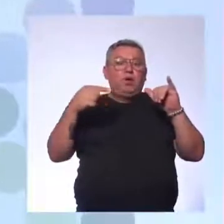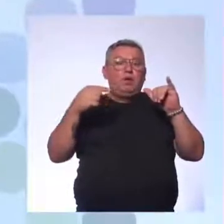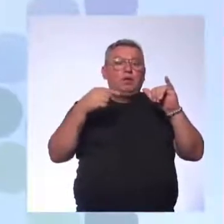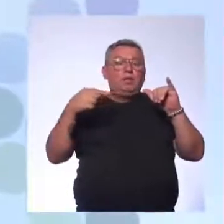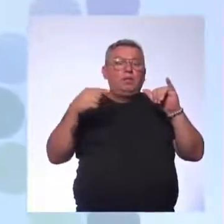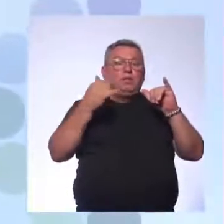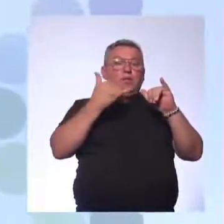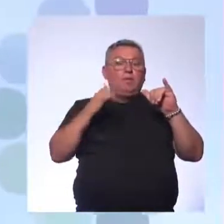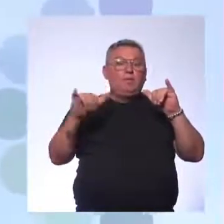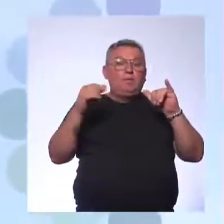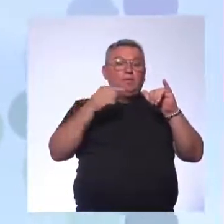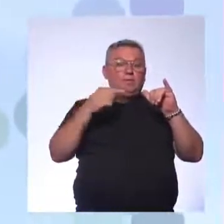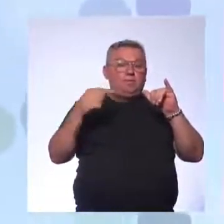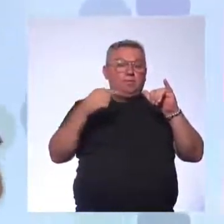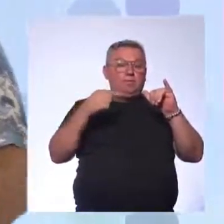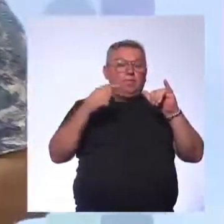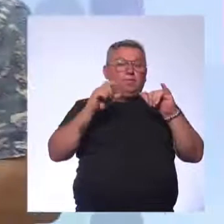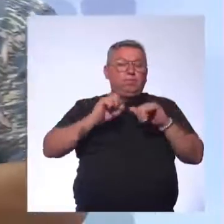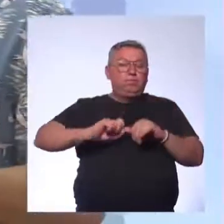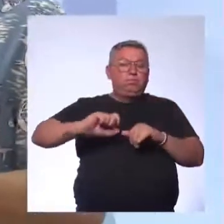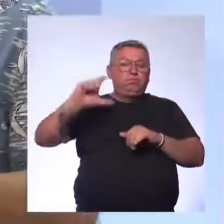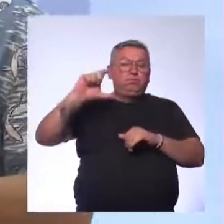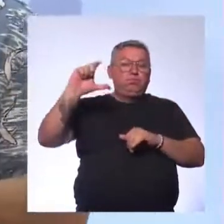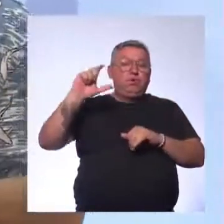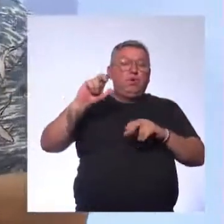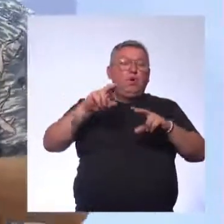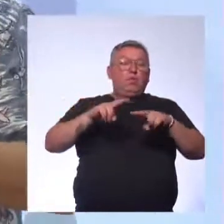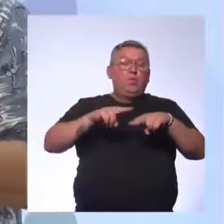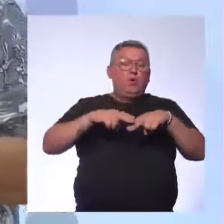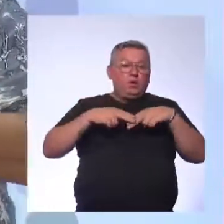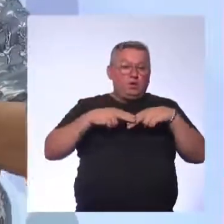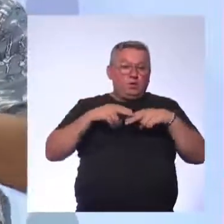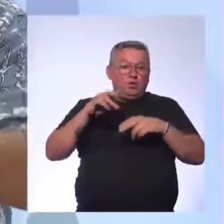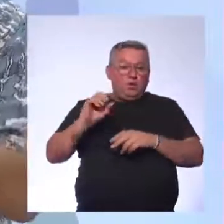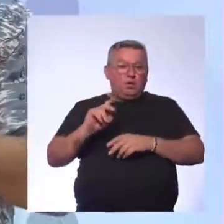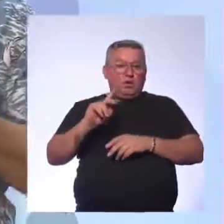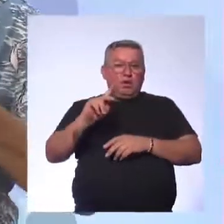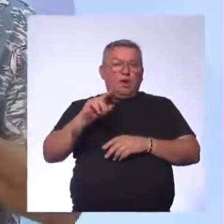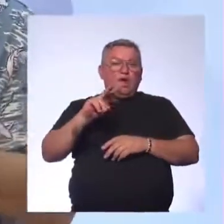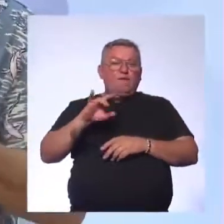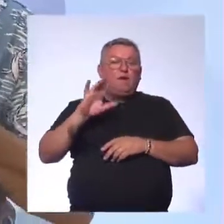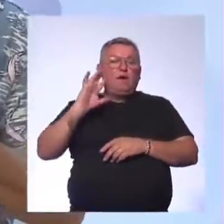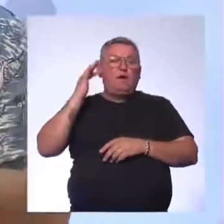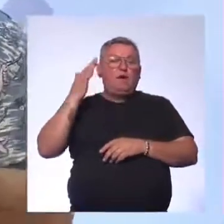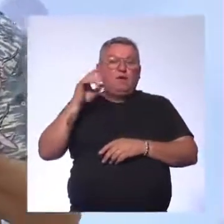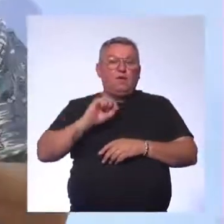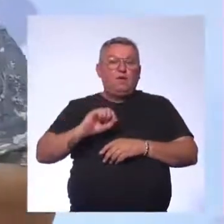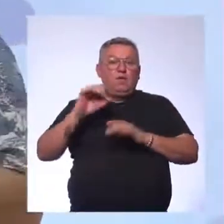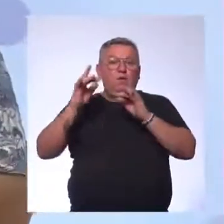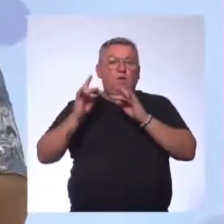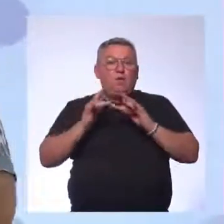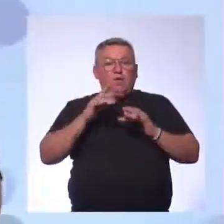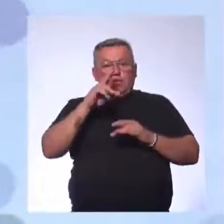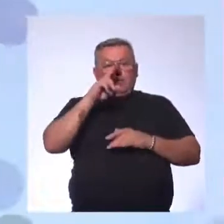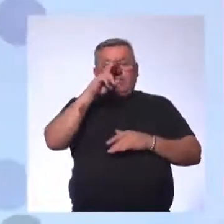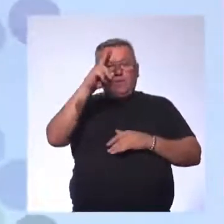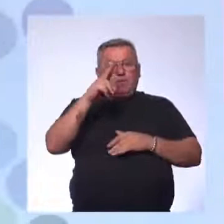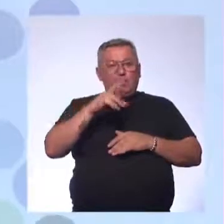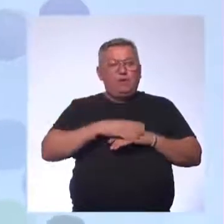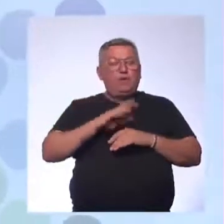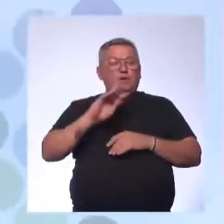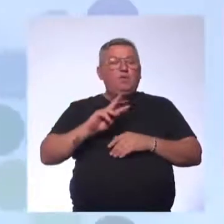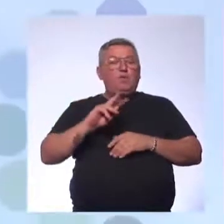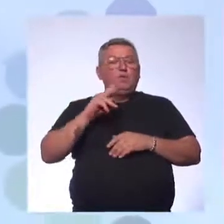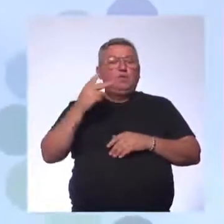desses elementos é muito alta portanto Ok vai ocorrer aí uma interação muito forte